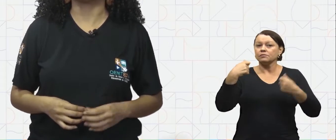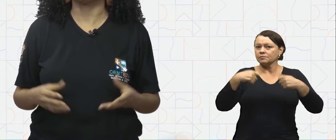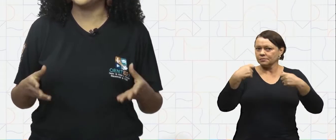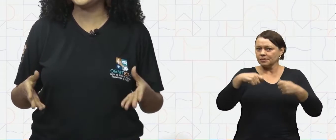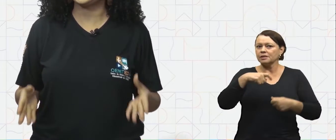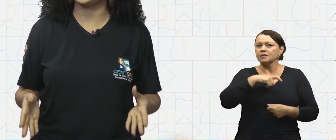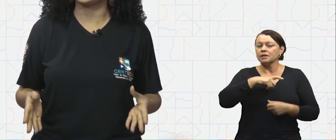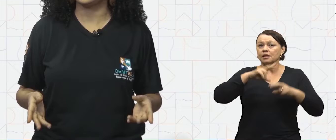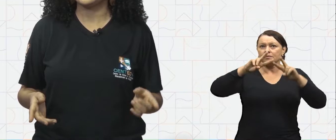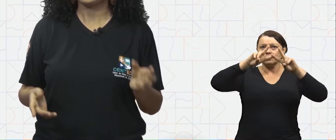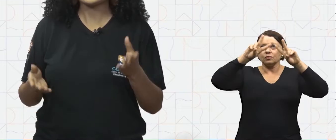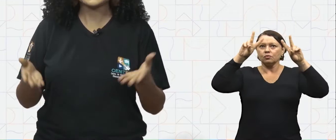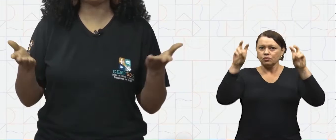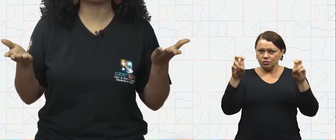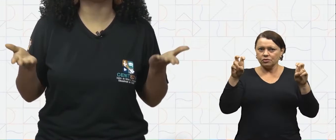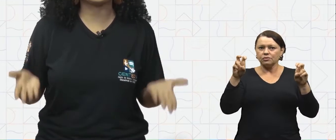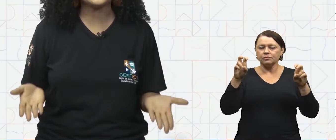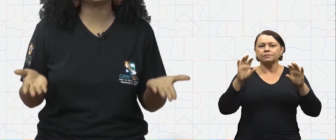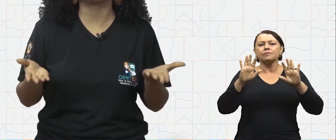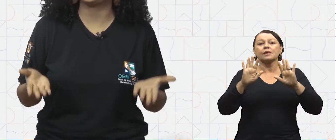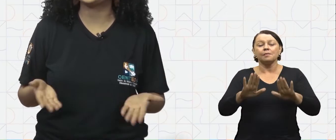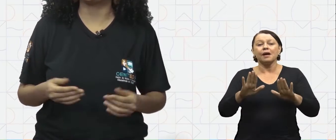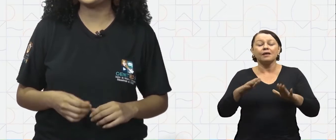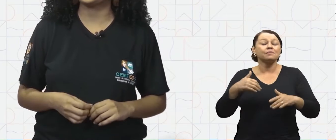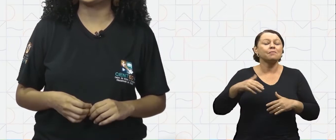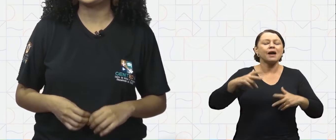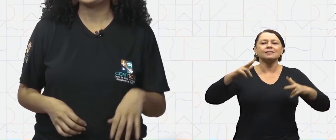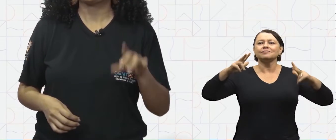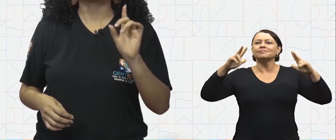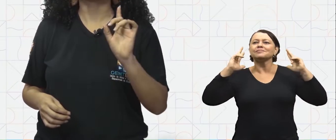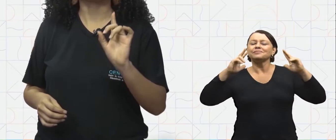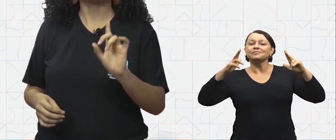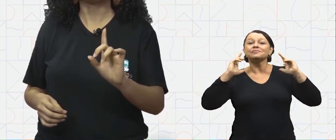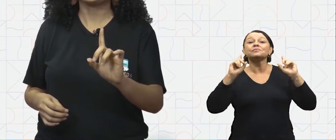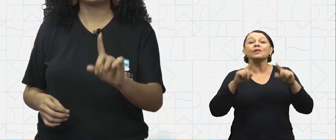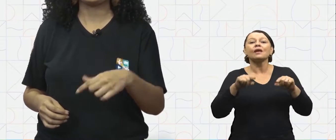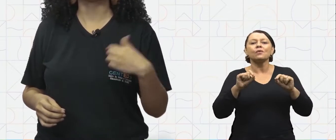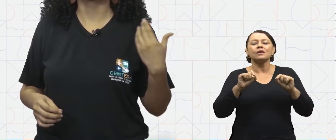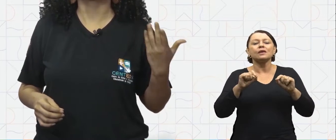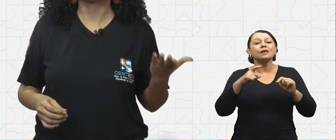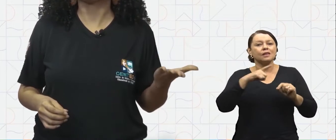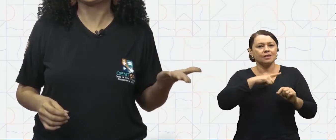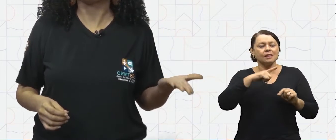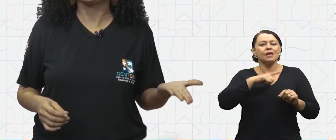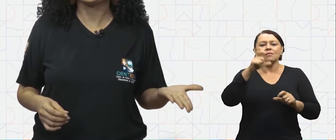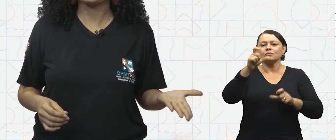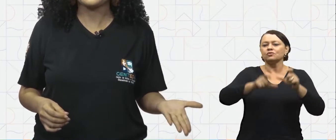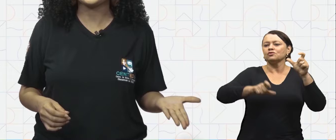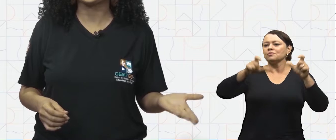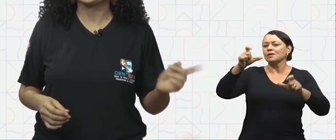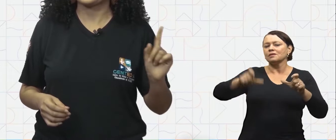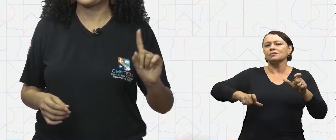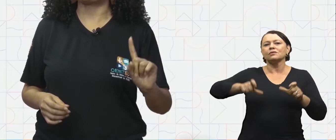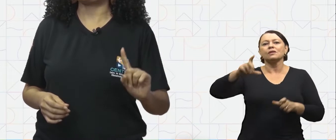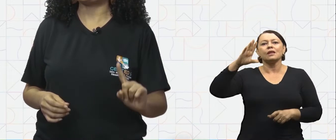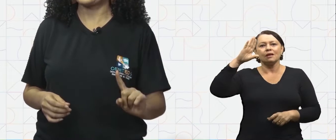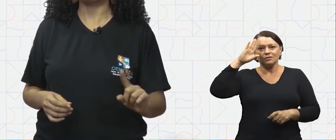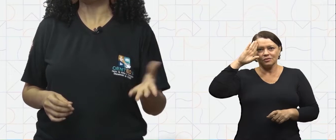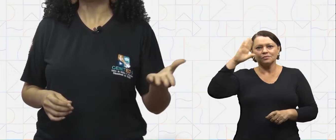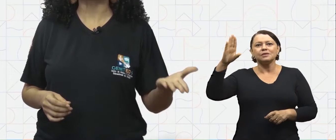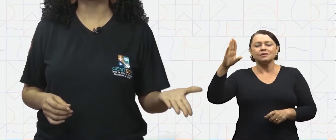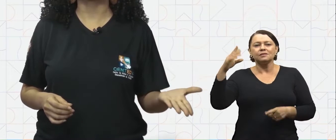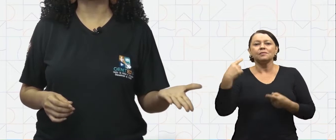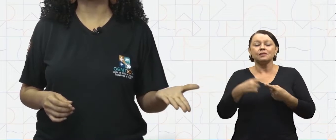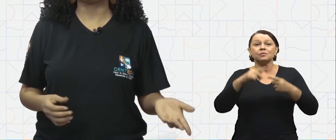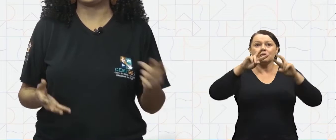deve ter, o título. Mas sabe o que é mais divertido nisso? É que também já temos as personagens principais.